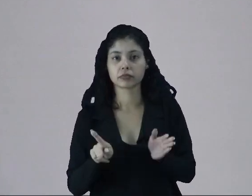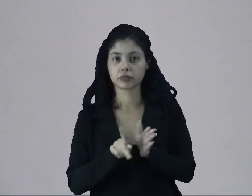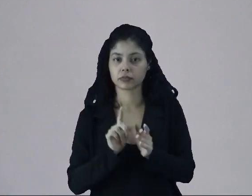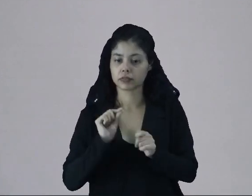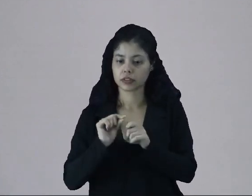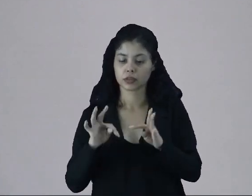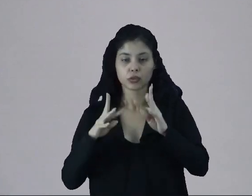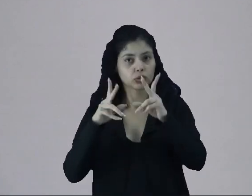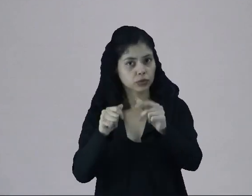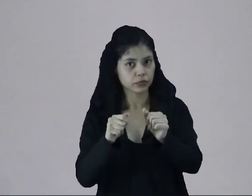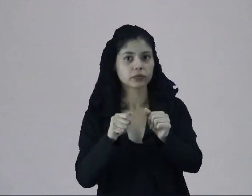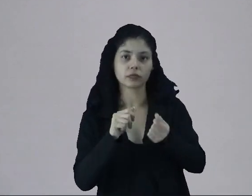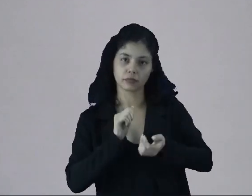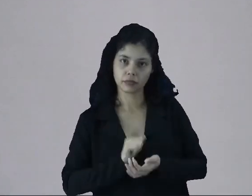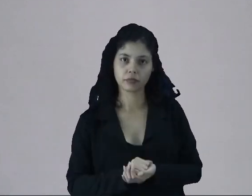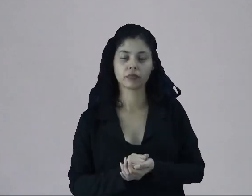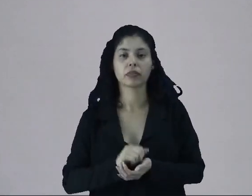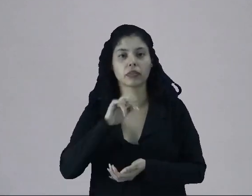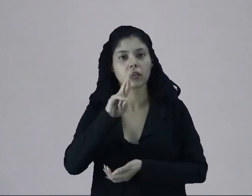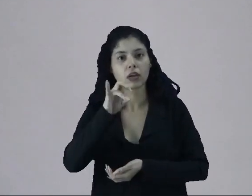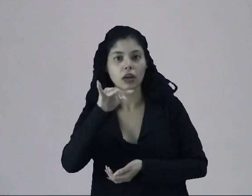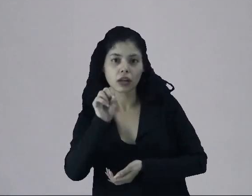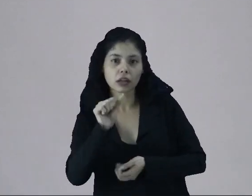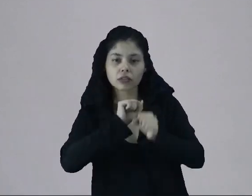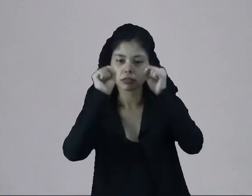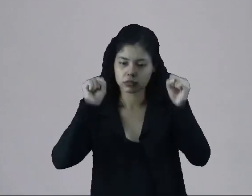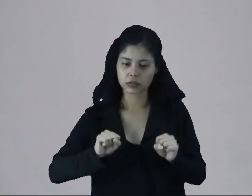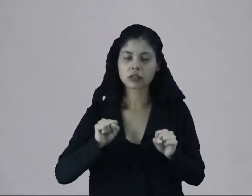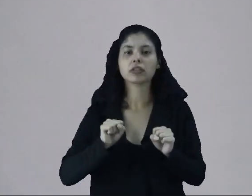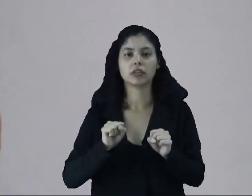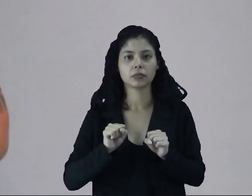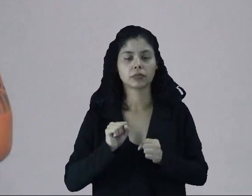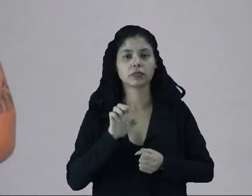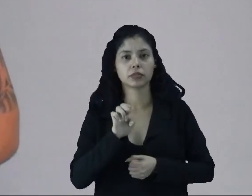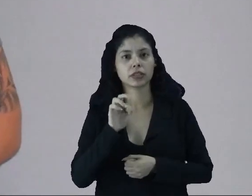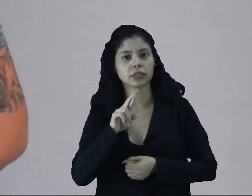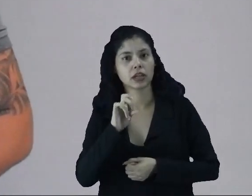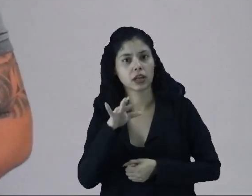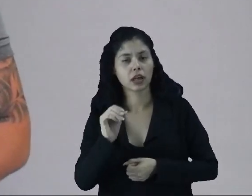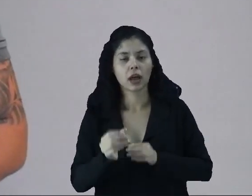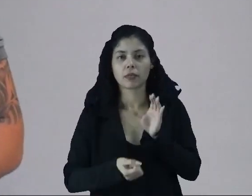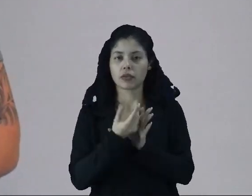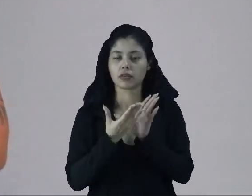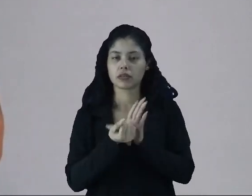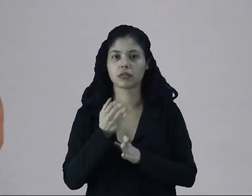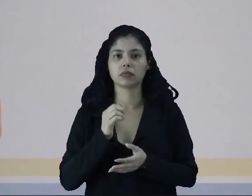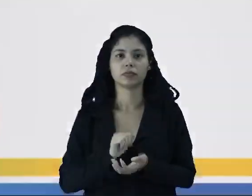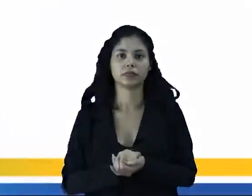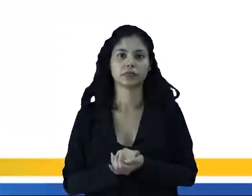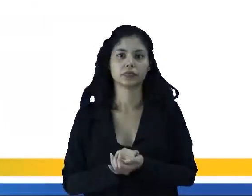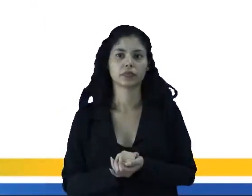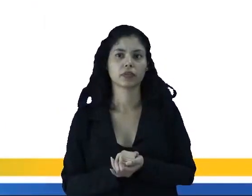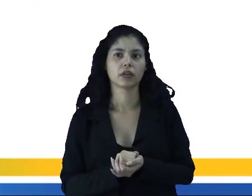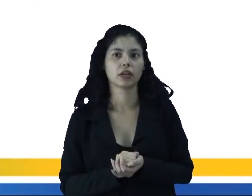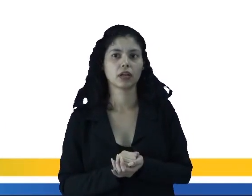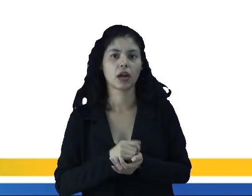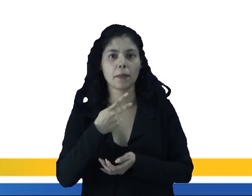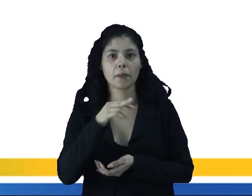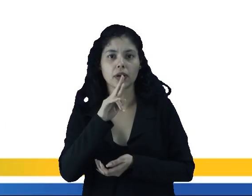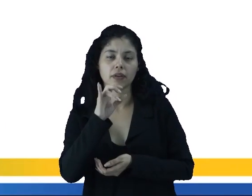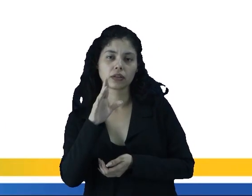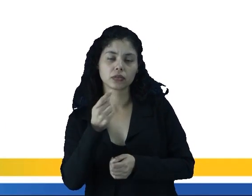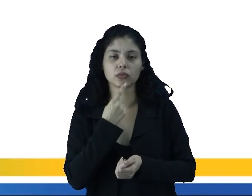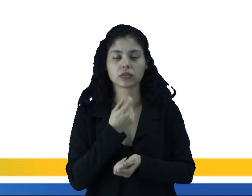todas as funções do rim, lembrando que o rim está relacionado ao sistema de excreção, à produção de urina e purificação do sangue. Então, o